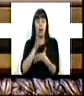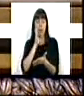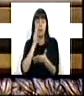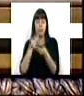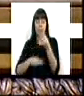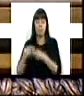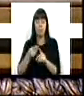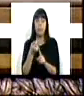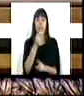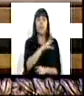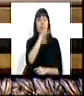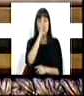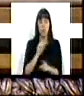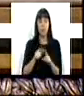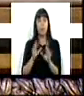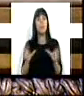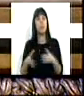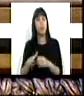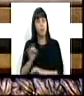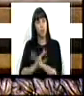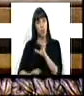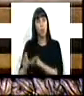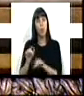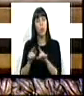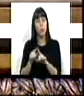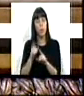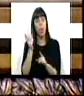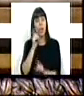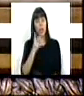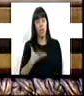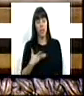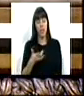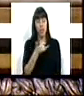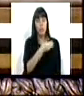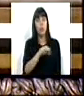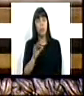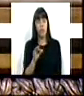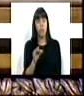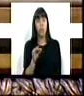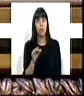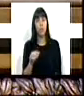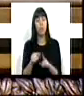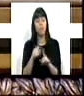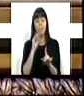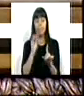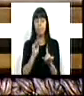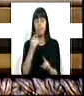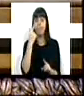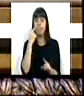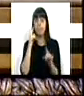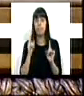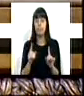correspondência entre o anterior Governo e a Comissão Europeia, datada de dezembro de 2014, e onde chamava a